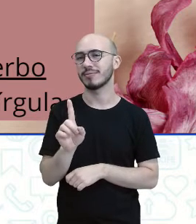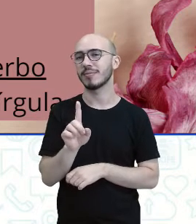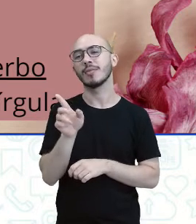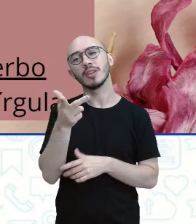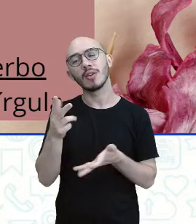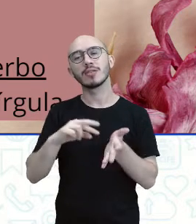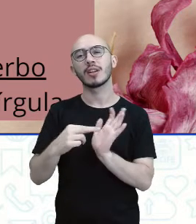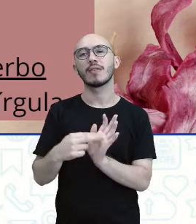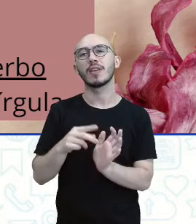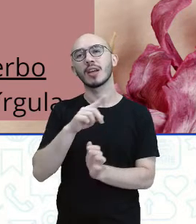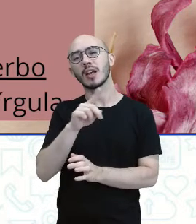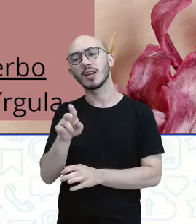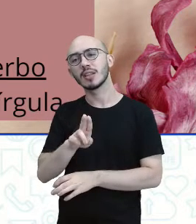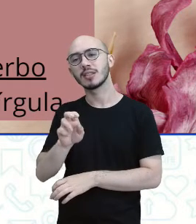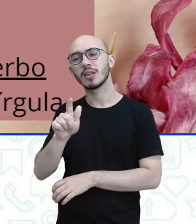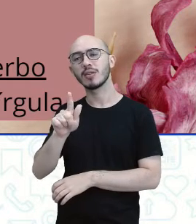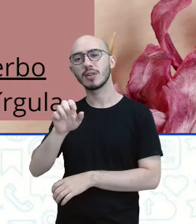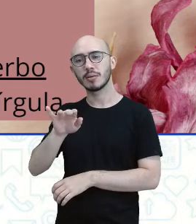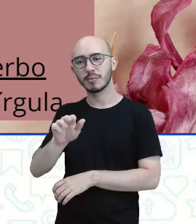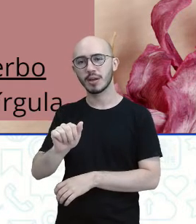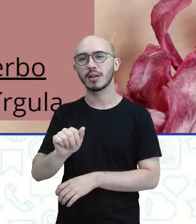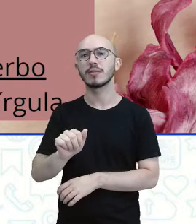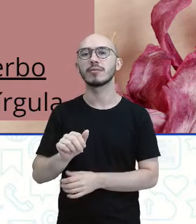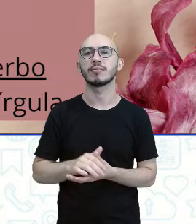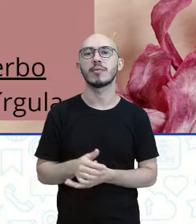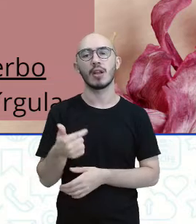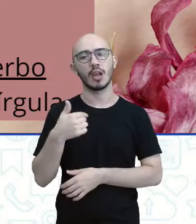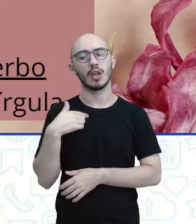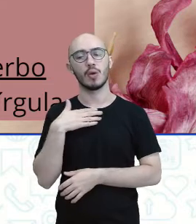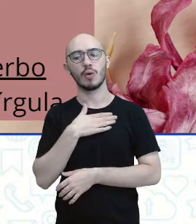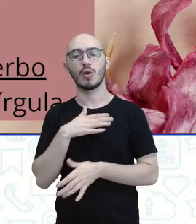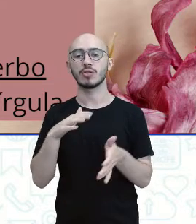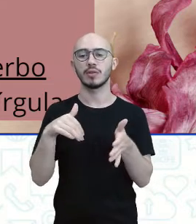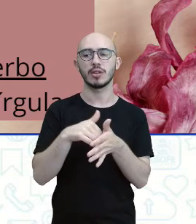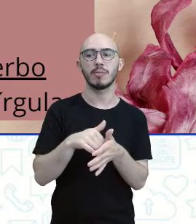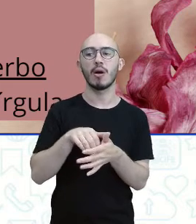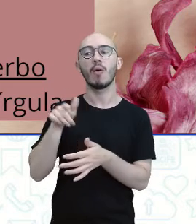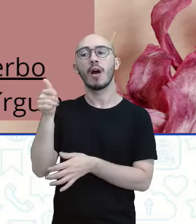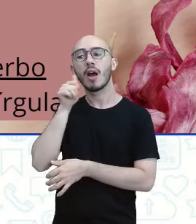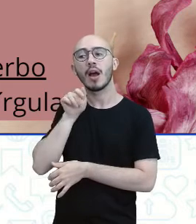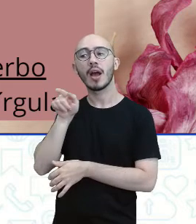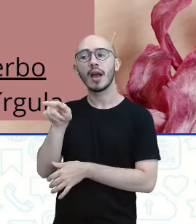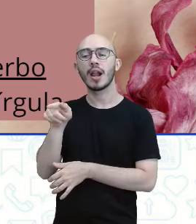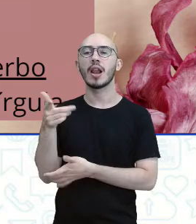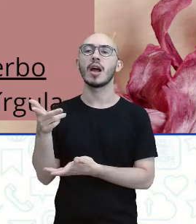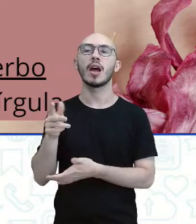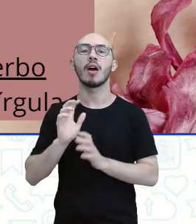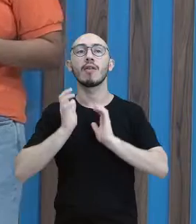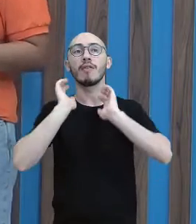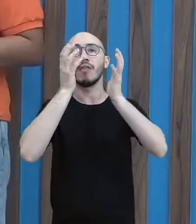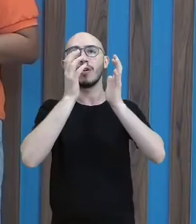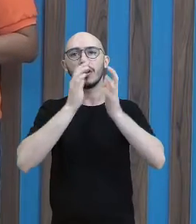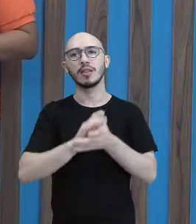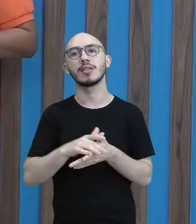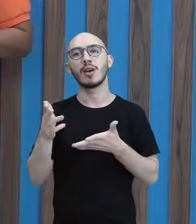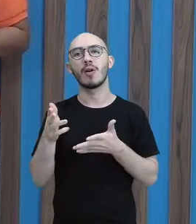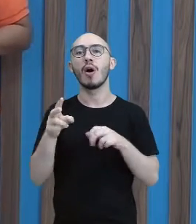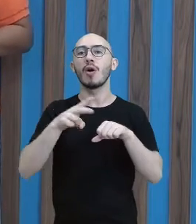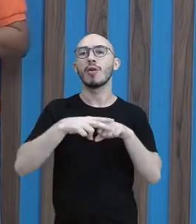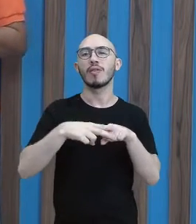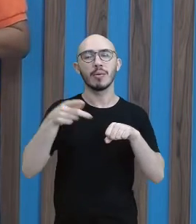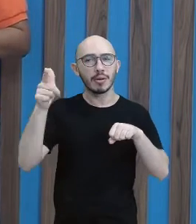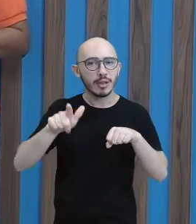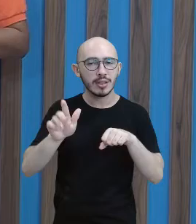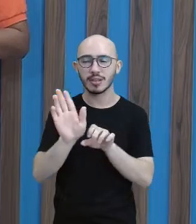Maria gosta de vôlei. Ou Maria de vôlei. Certo? A oração omite o verbo gostar. Para isso, a gente usa a